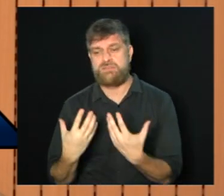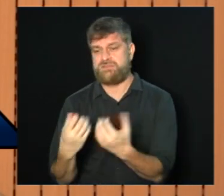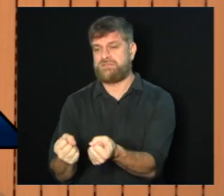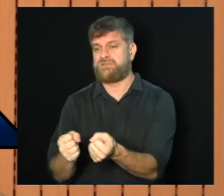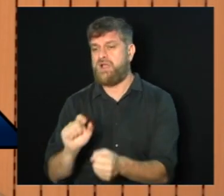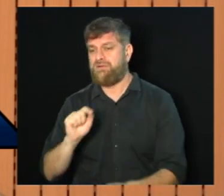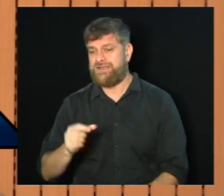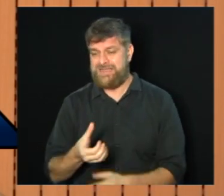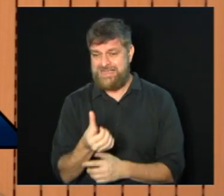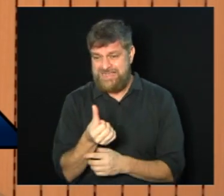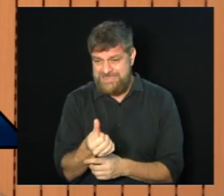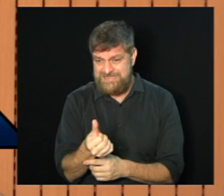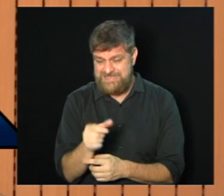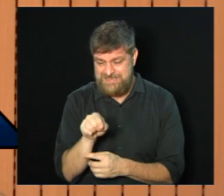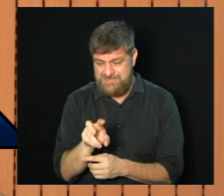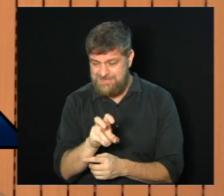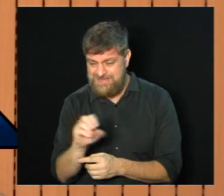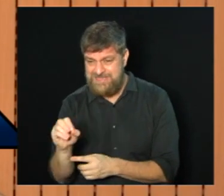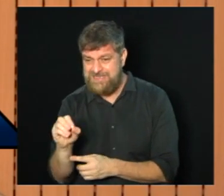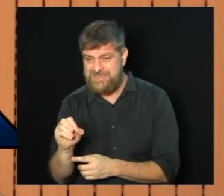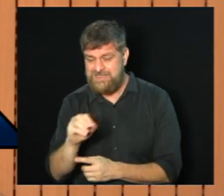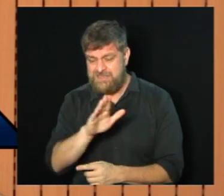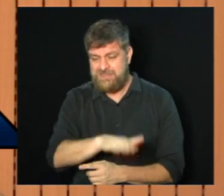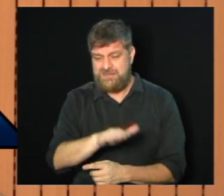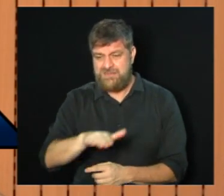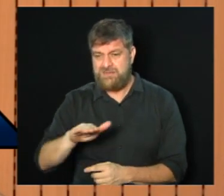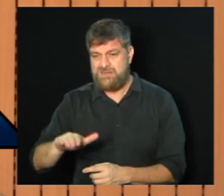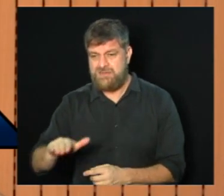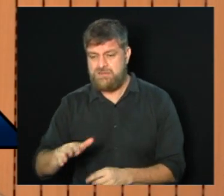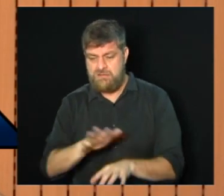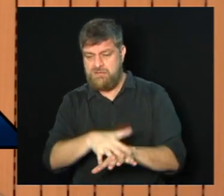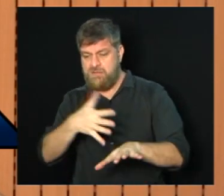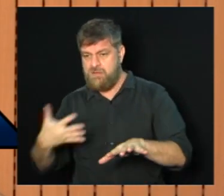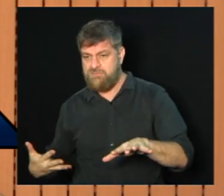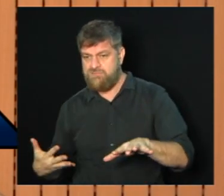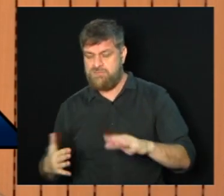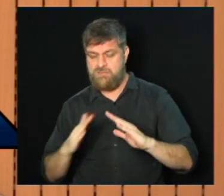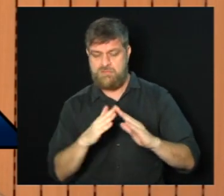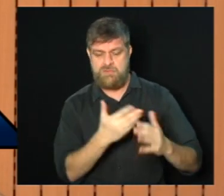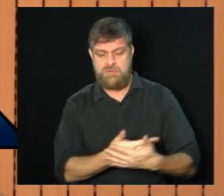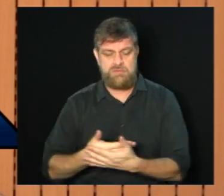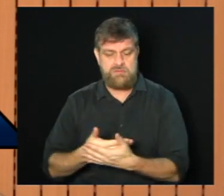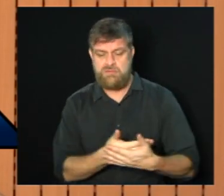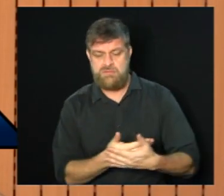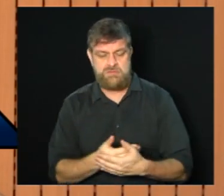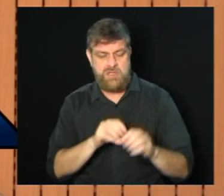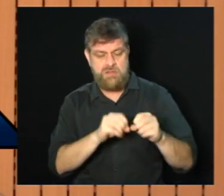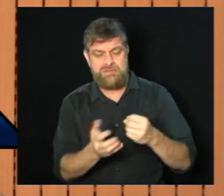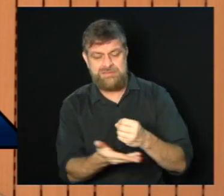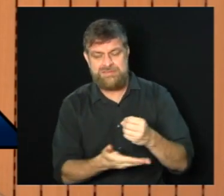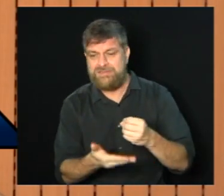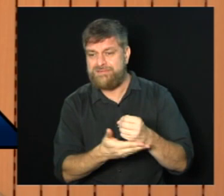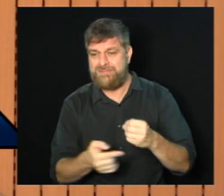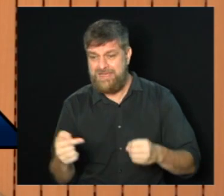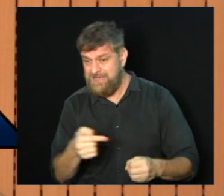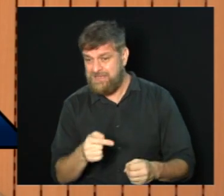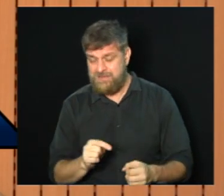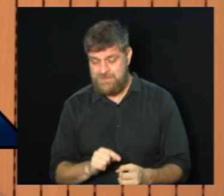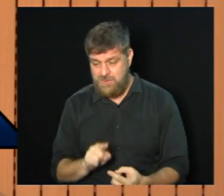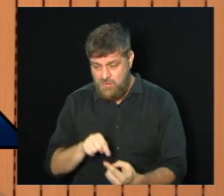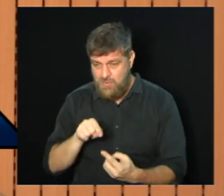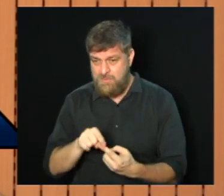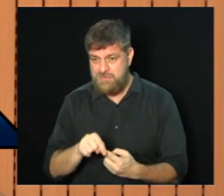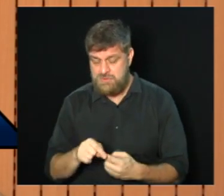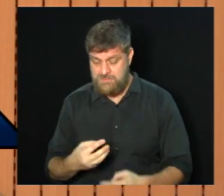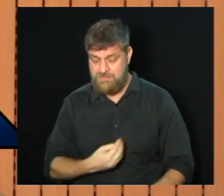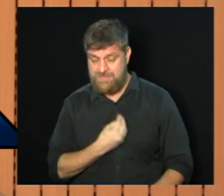que 6.500 crianças fiquem fora de uma educação básica que vai dar todo o seu alicerce para toda